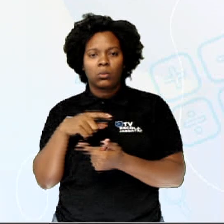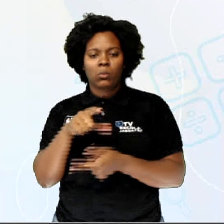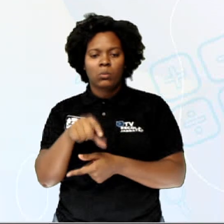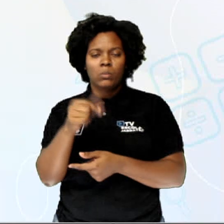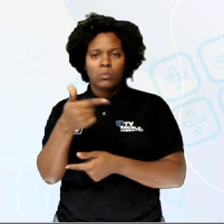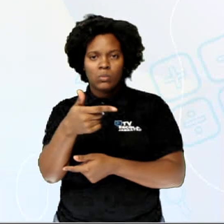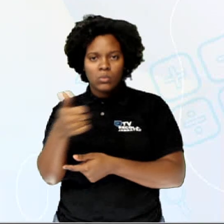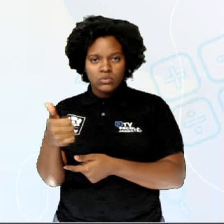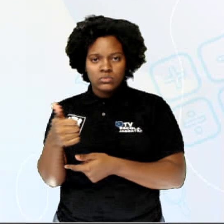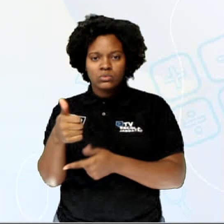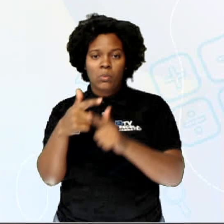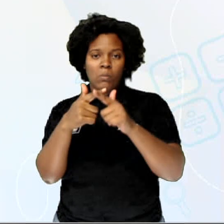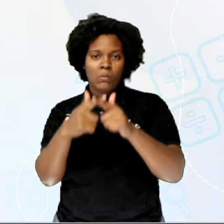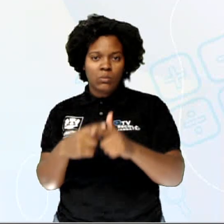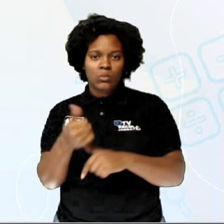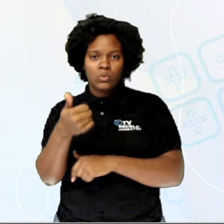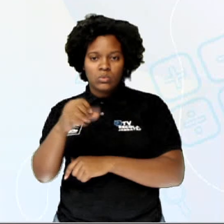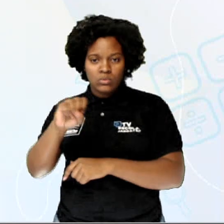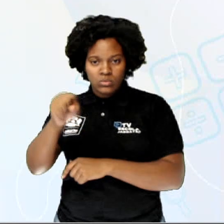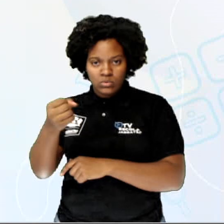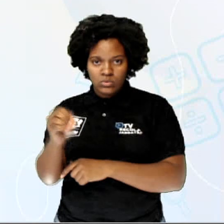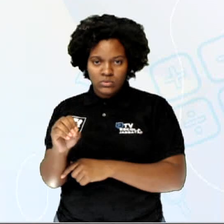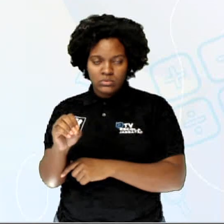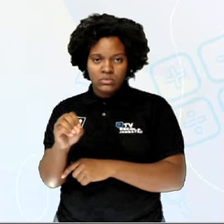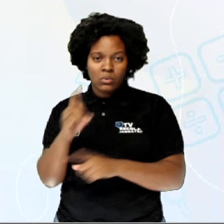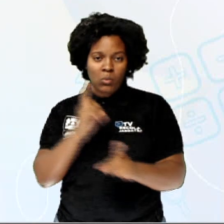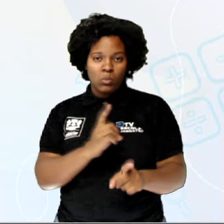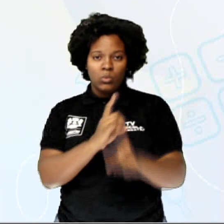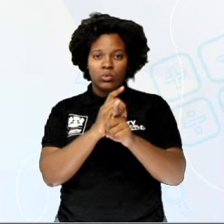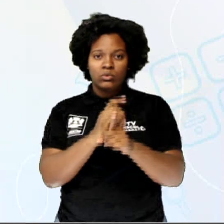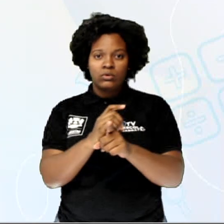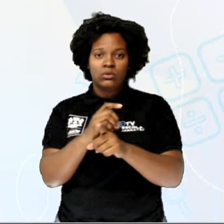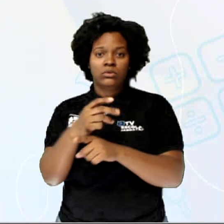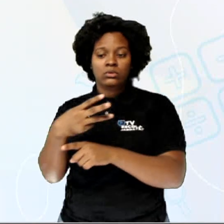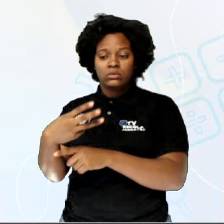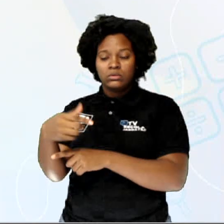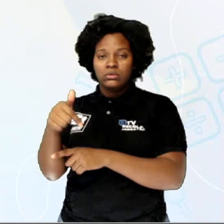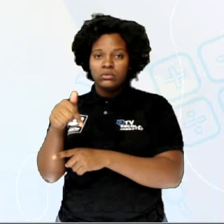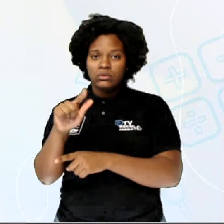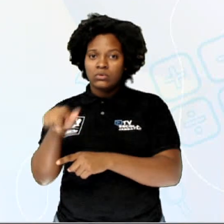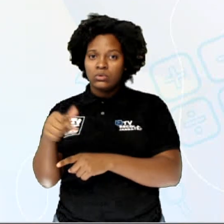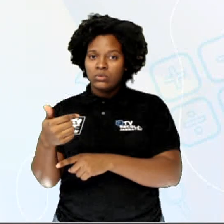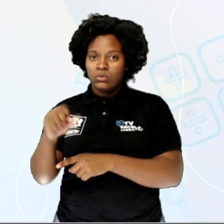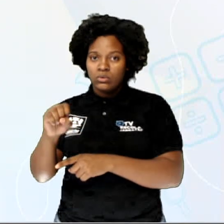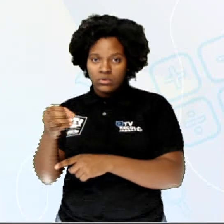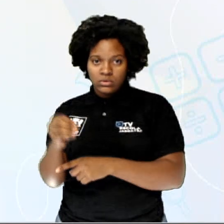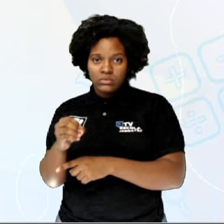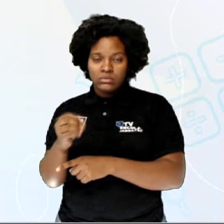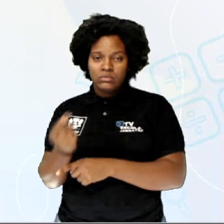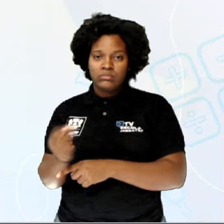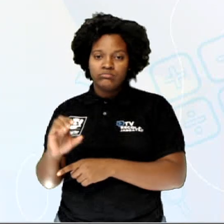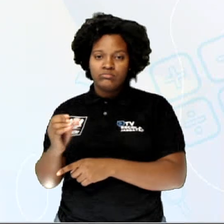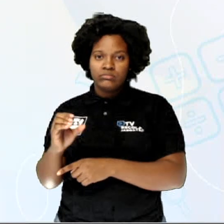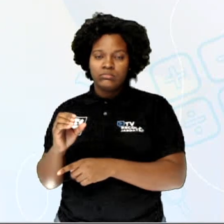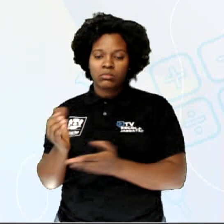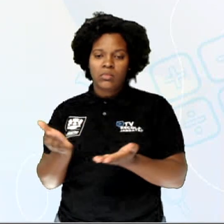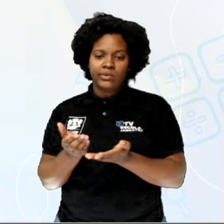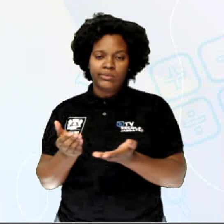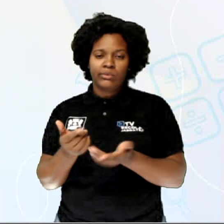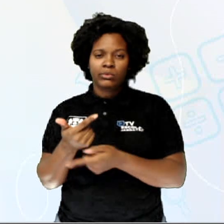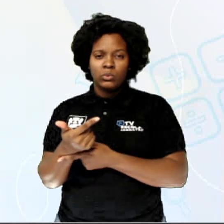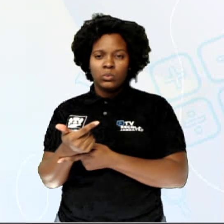por 15 que a gente encontra o resultado de viagens que ele precisa fazer. Questão 13. Com o dinheiro que possuo,